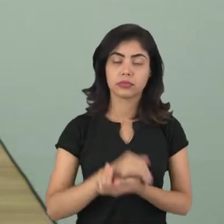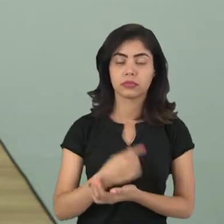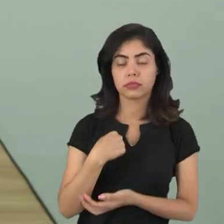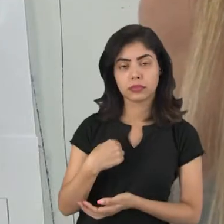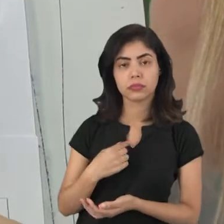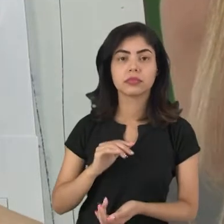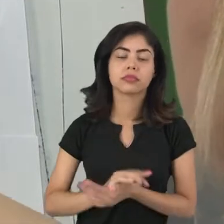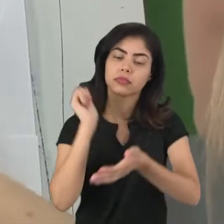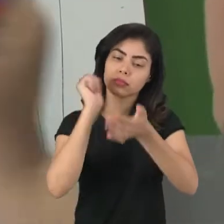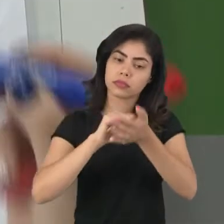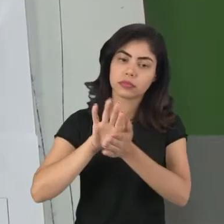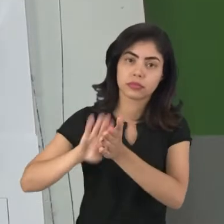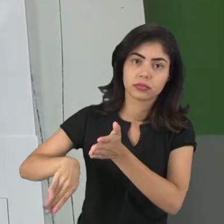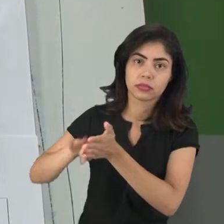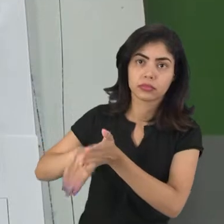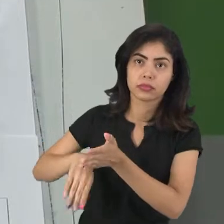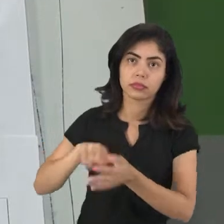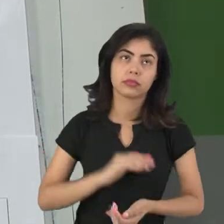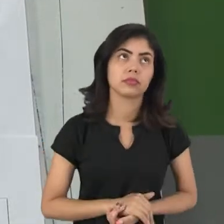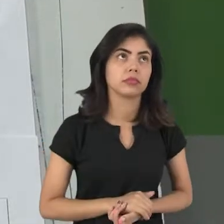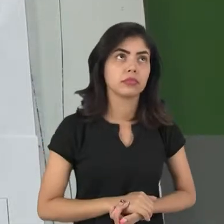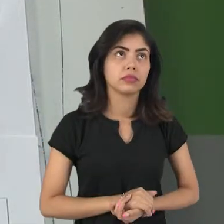vou descartando, né?